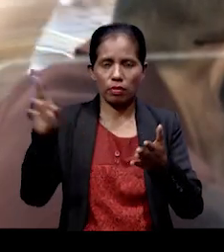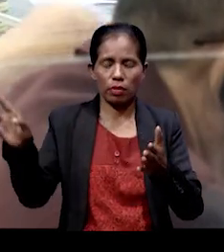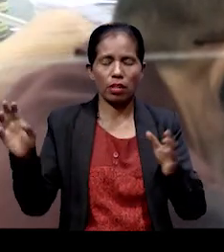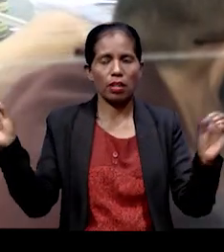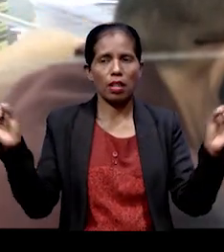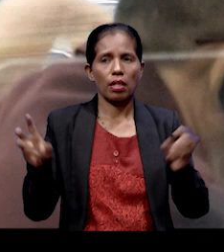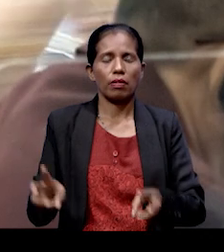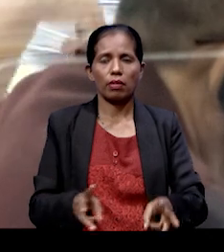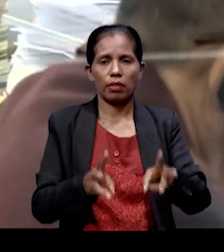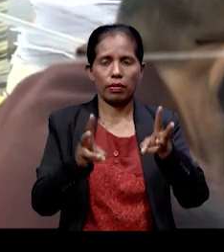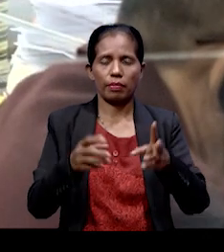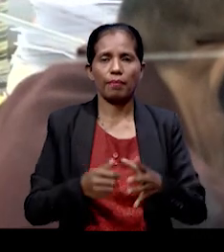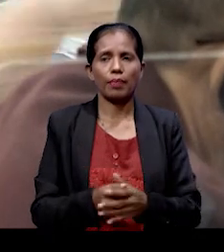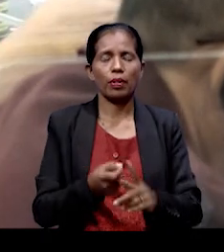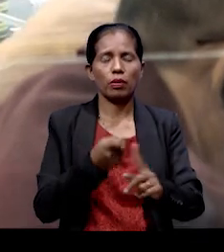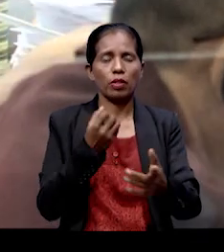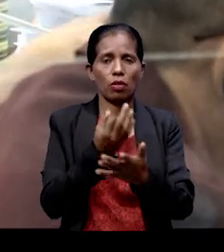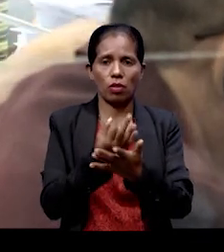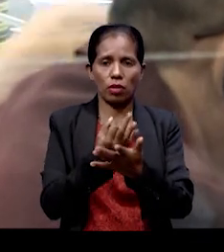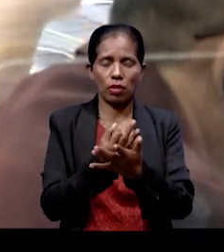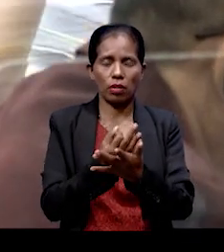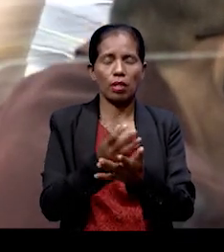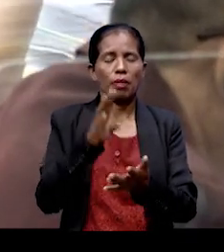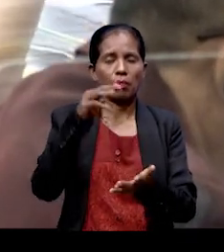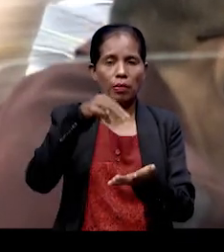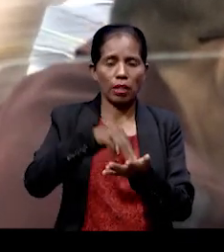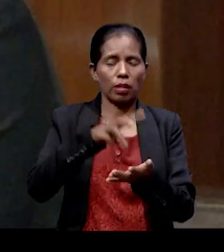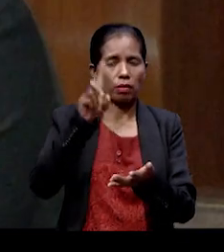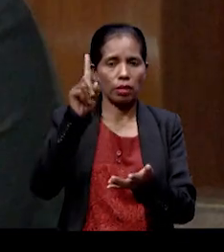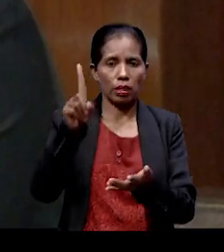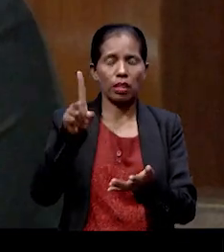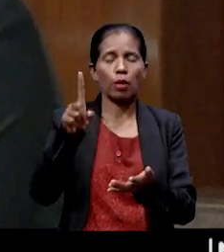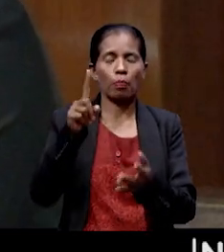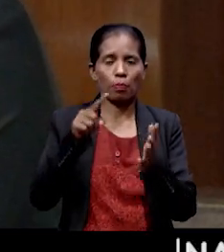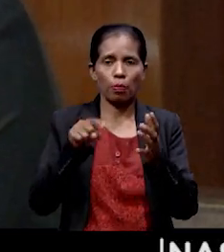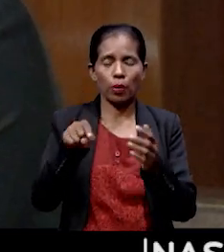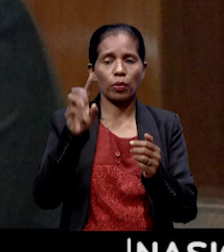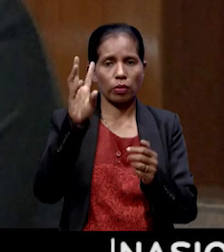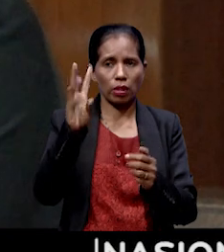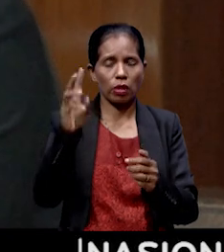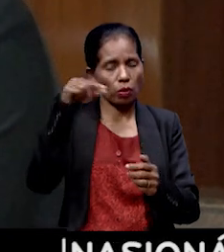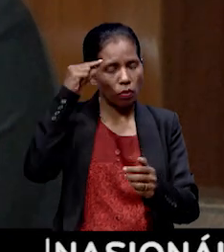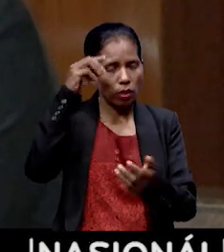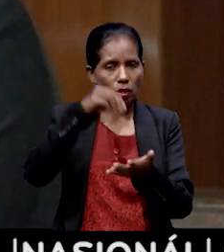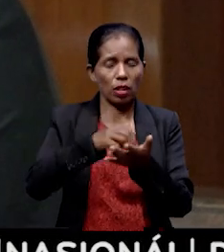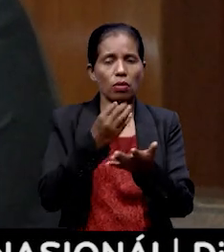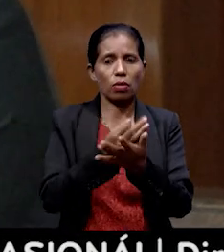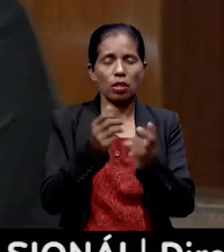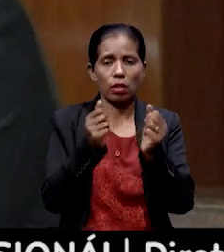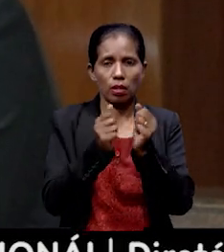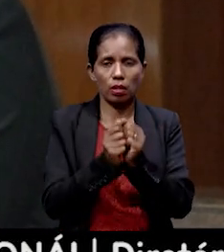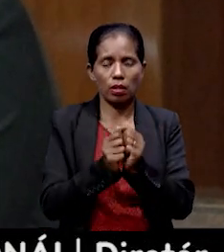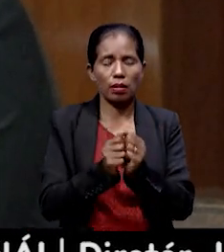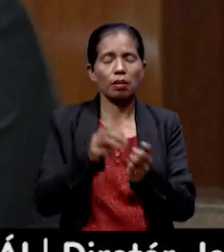dalang ba medida refere. Husi total orsamento bilhão ida ponto neng nebe governo propõe, orsamento hamutuk bilhão